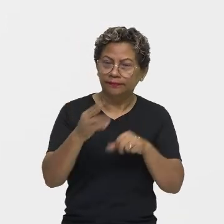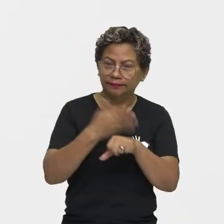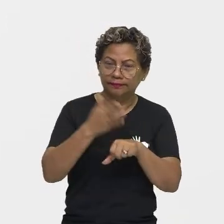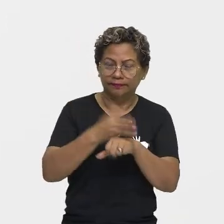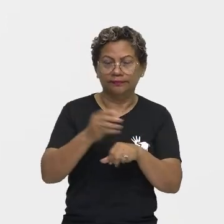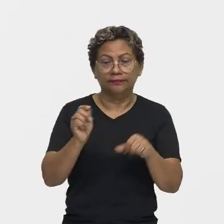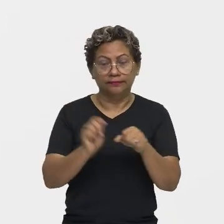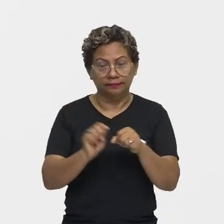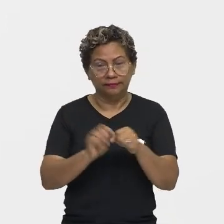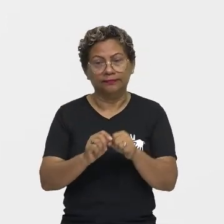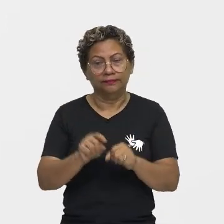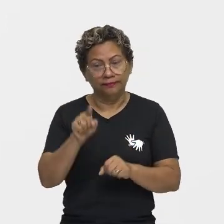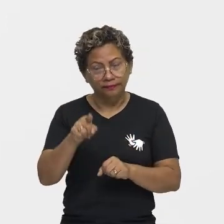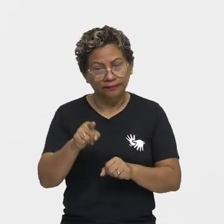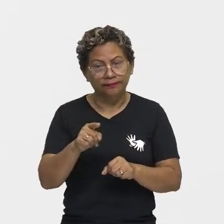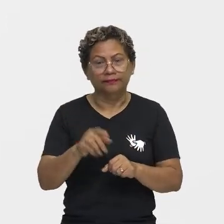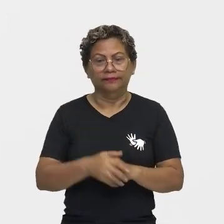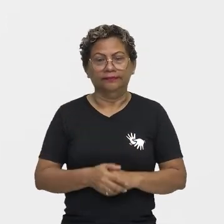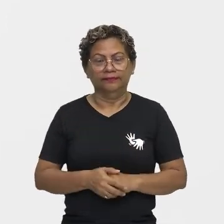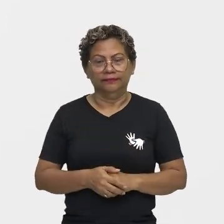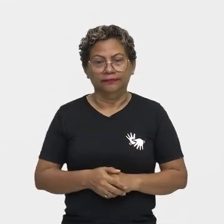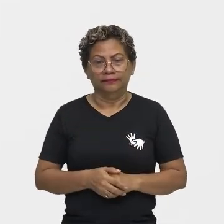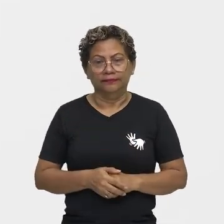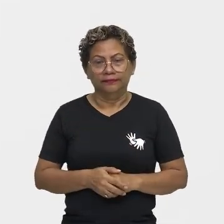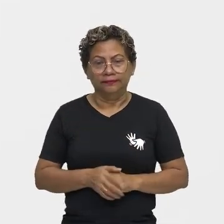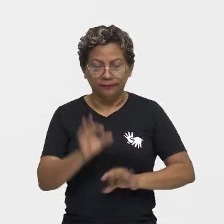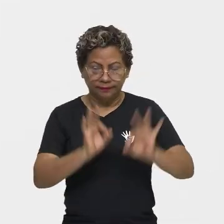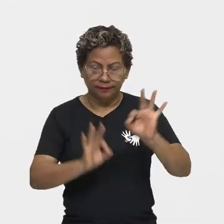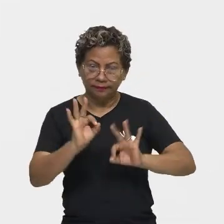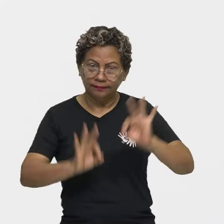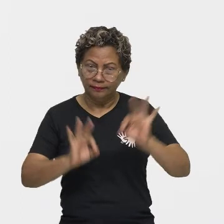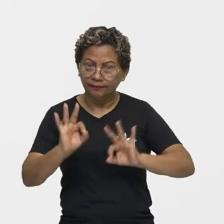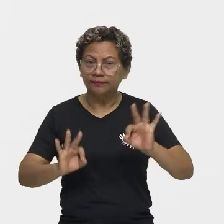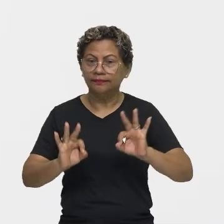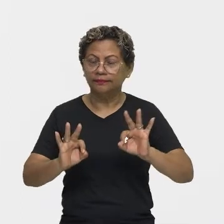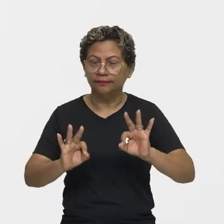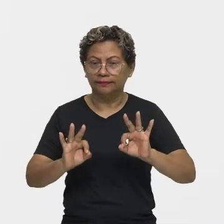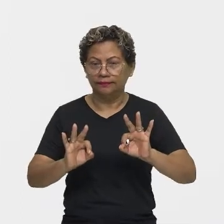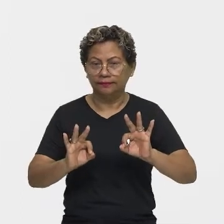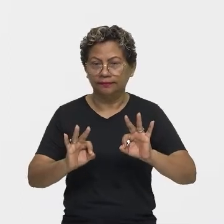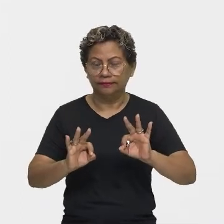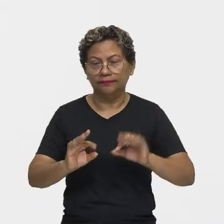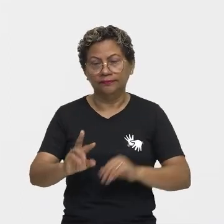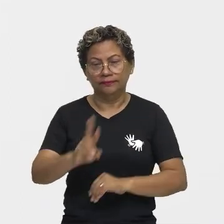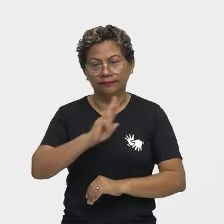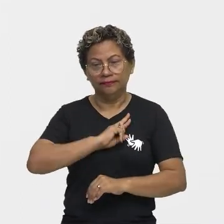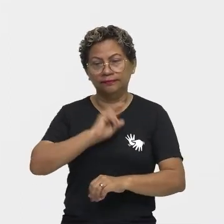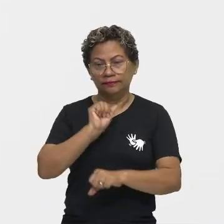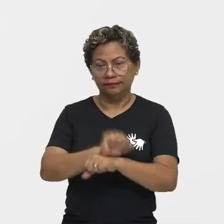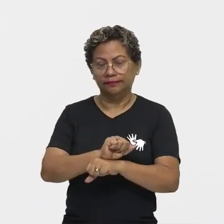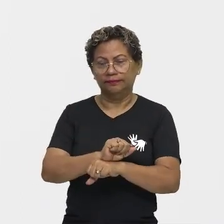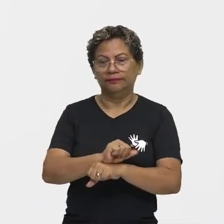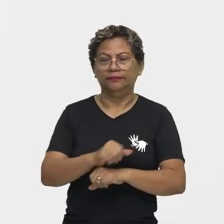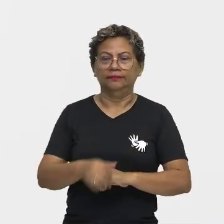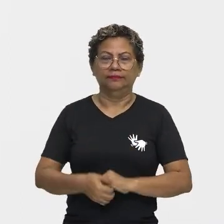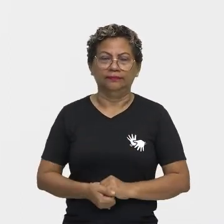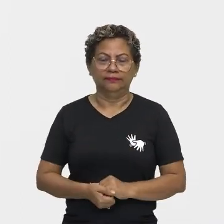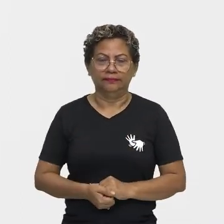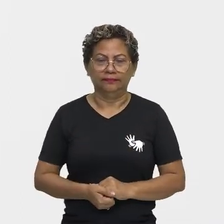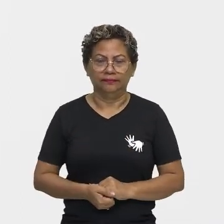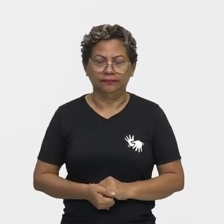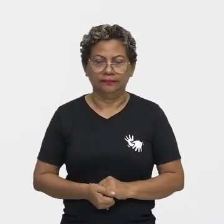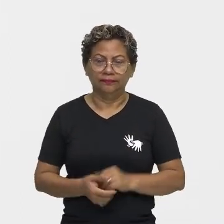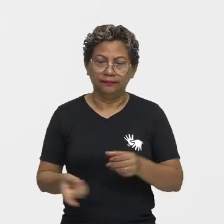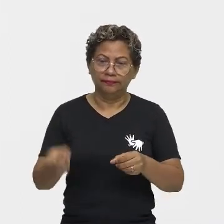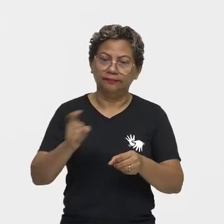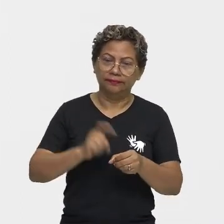vai calcular a energia cinética associada a um carro de 15 kg que se move a 20 metros por segundo em relação ao solo. Muito bem, pessoal, daqui a pouco